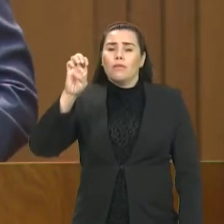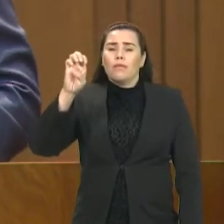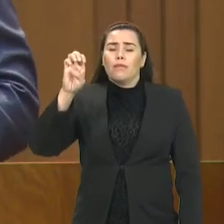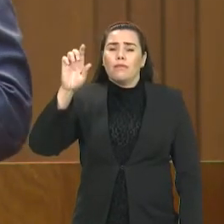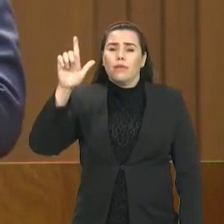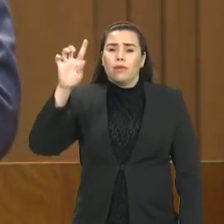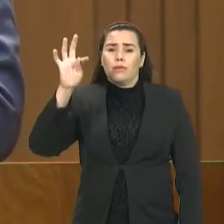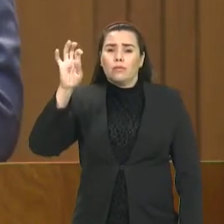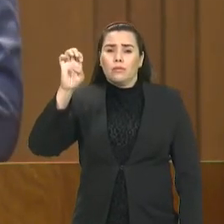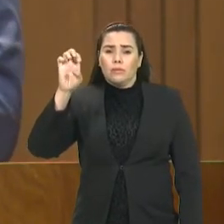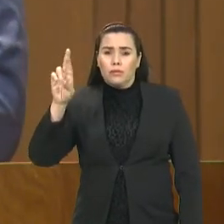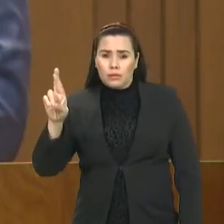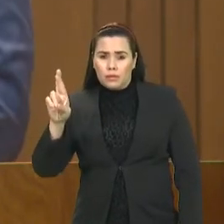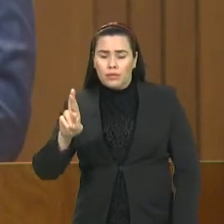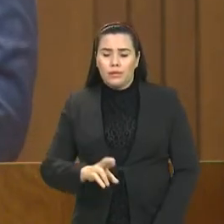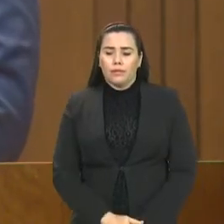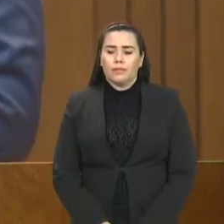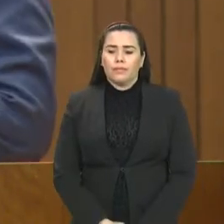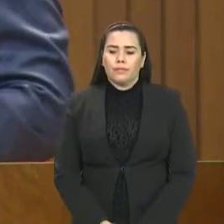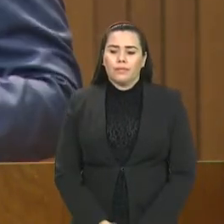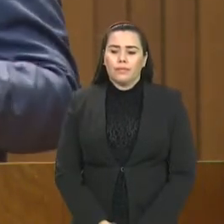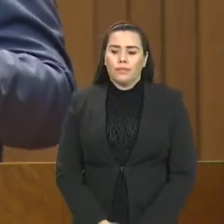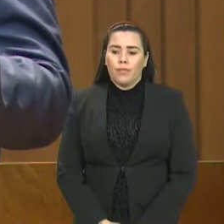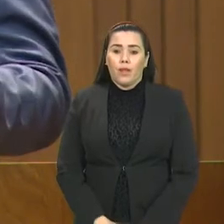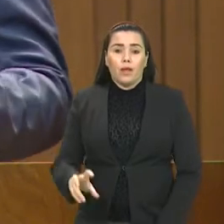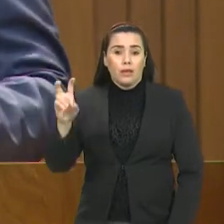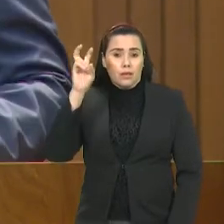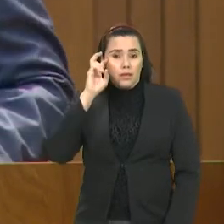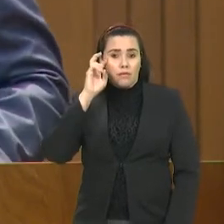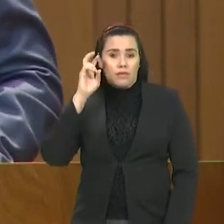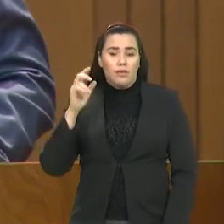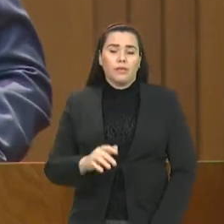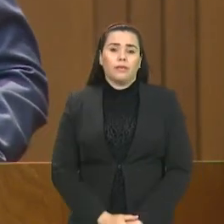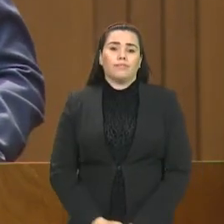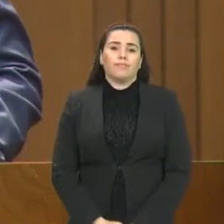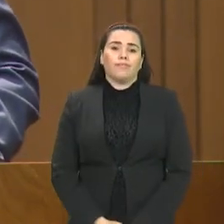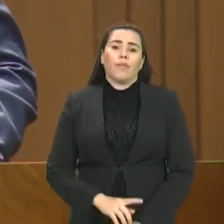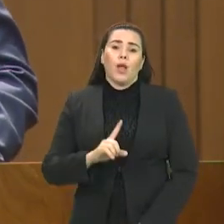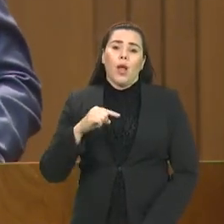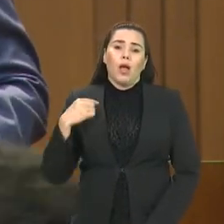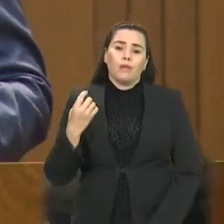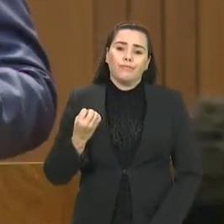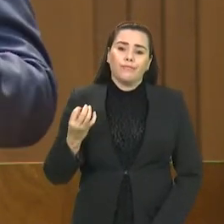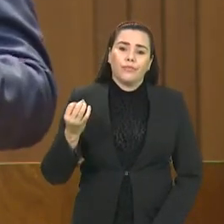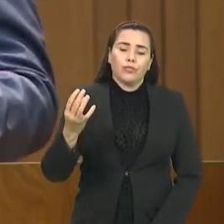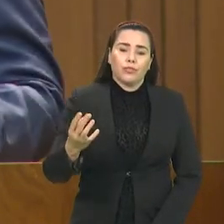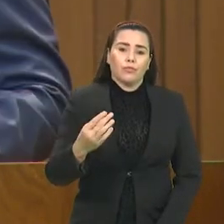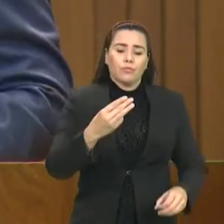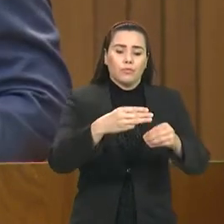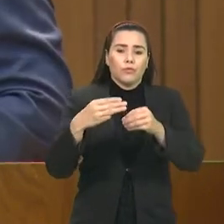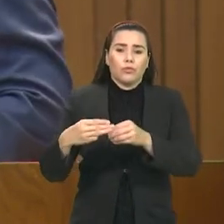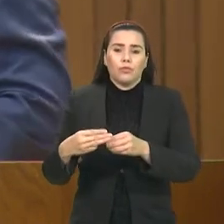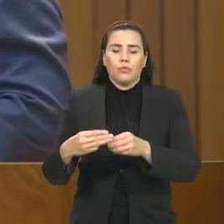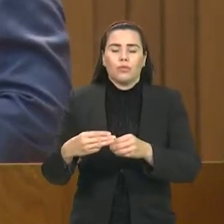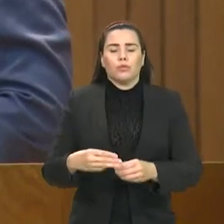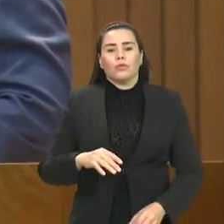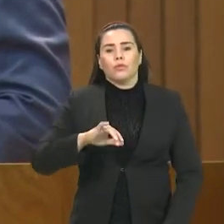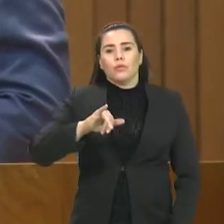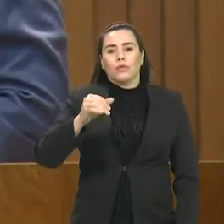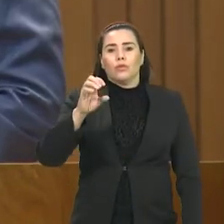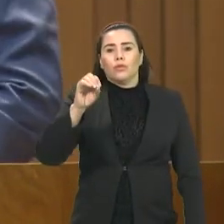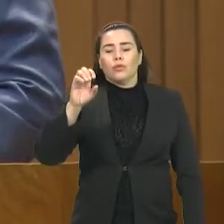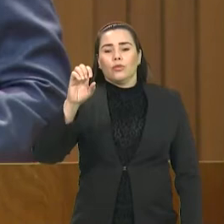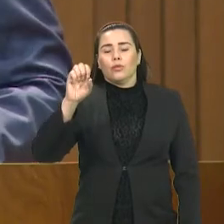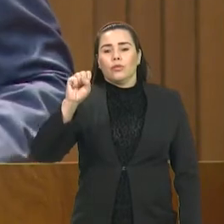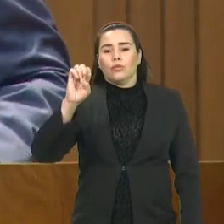estado. Na próxima quinta-feira nós estaremos no município de Joselândia, querida cidade de Joselândia, do prefeito Raimundo